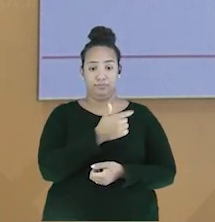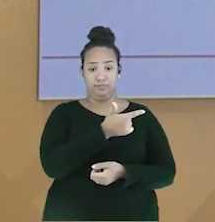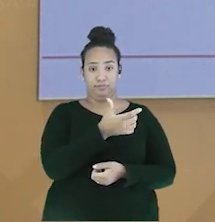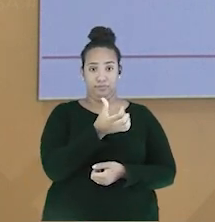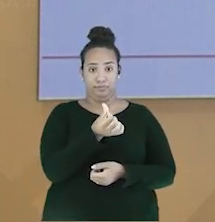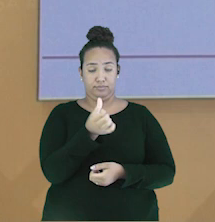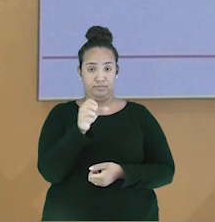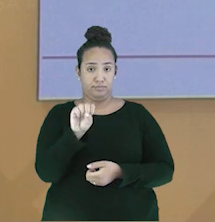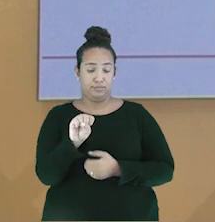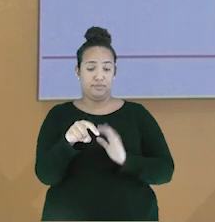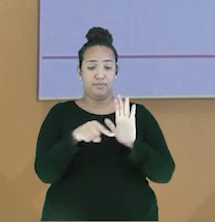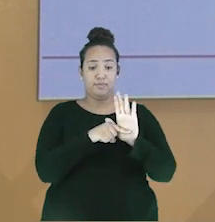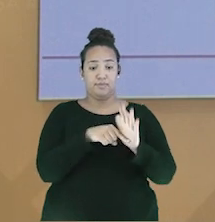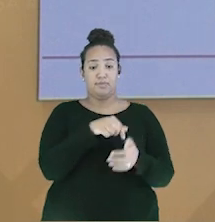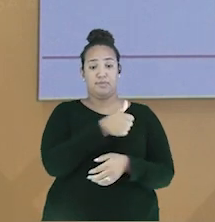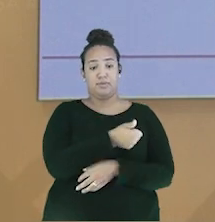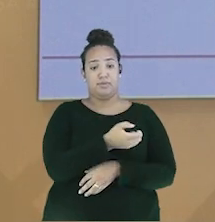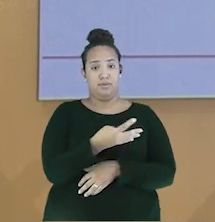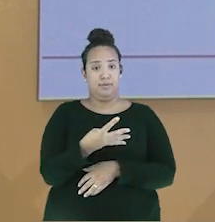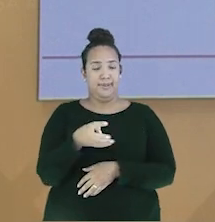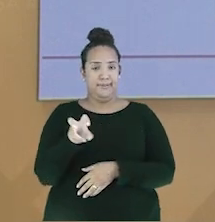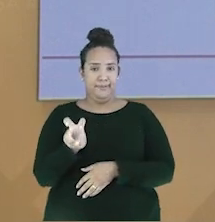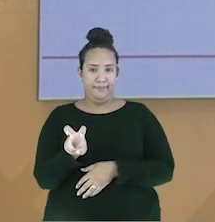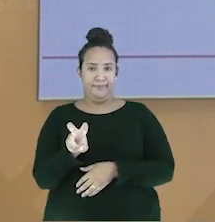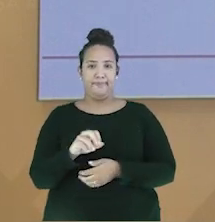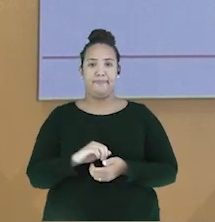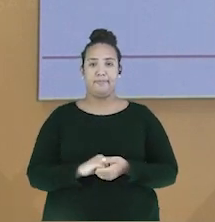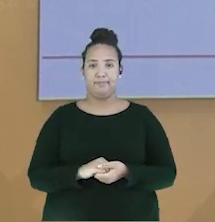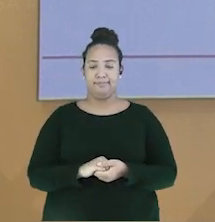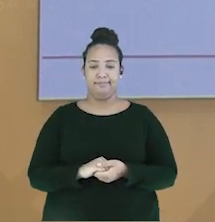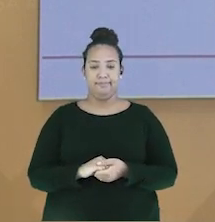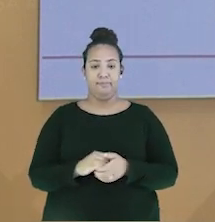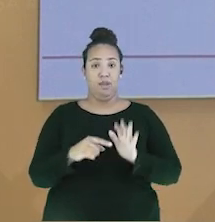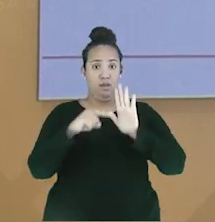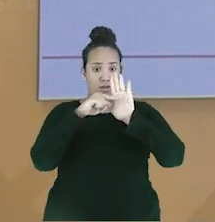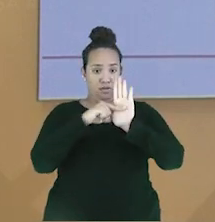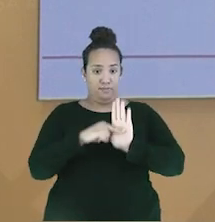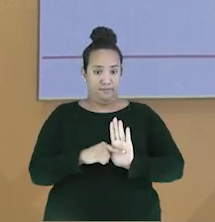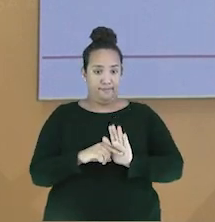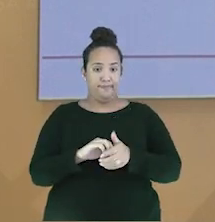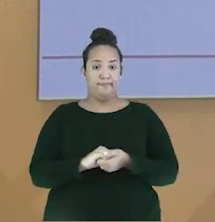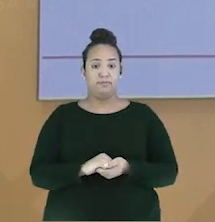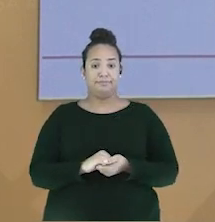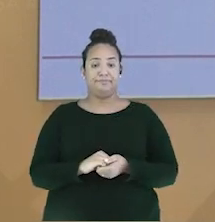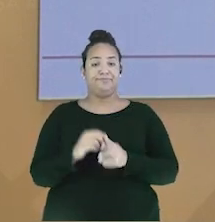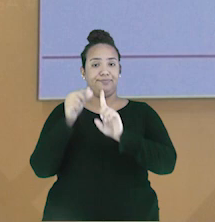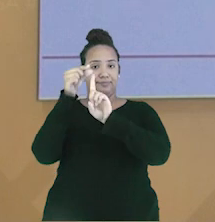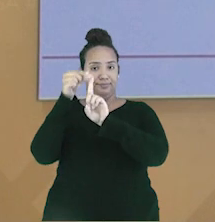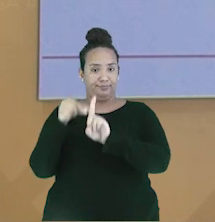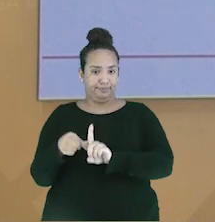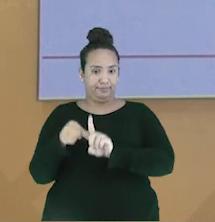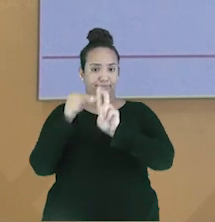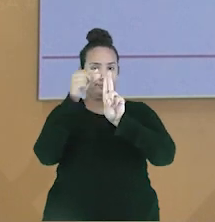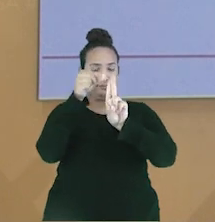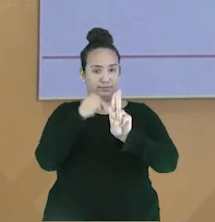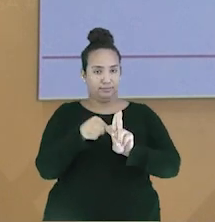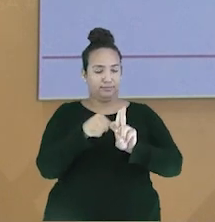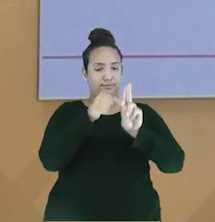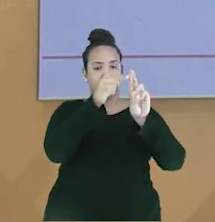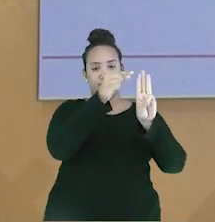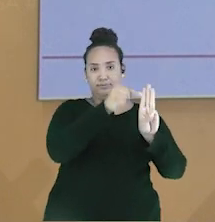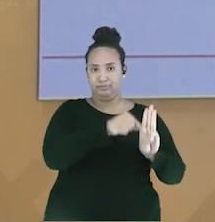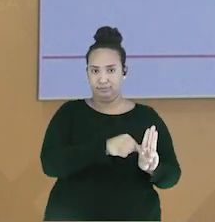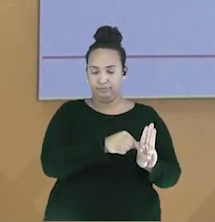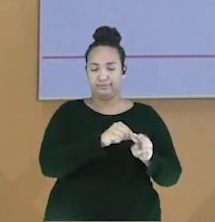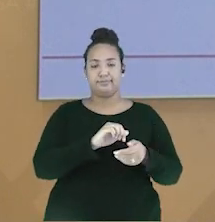268 menos 145. Subtraímos unidade, dezena e depois